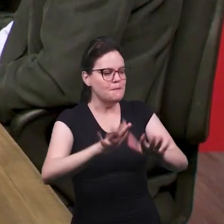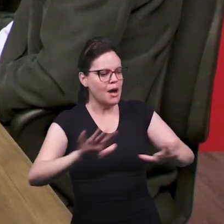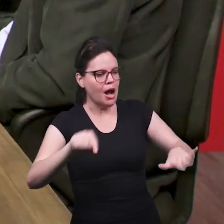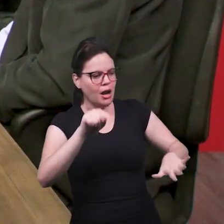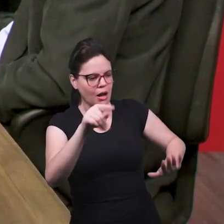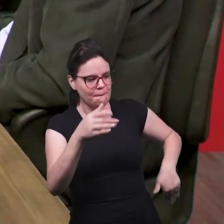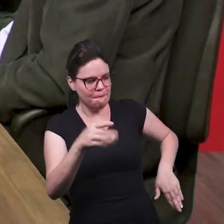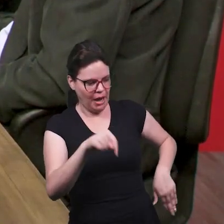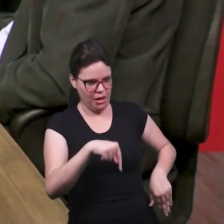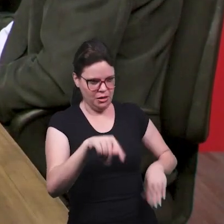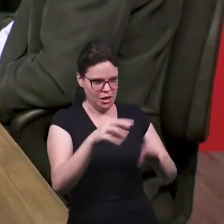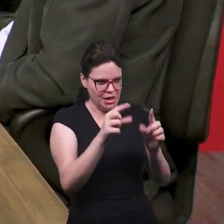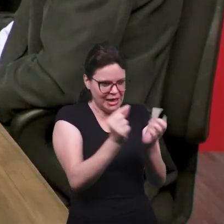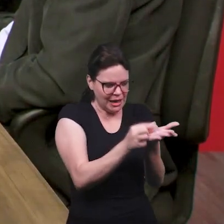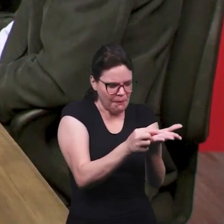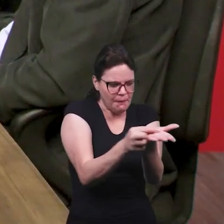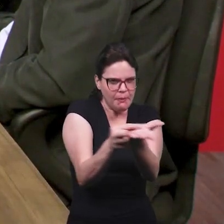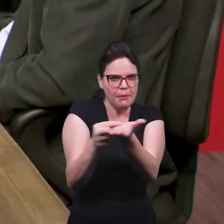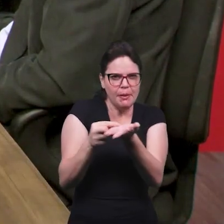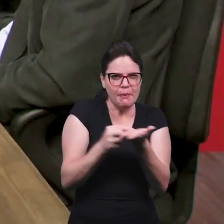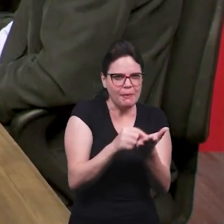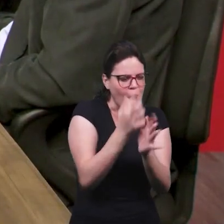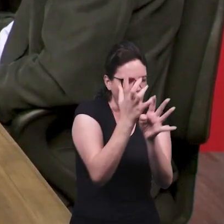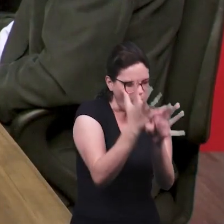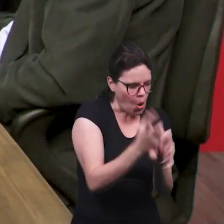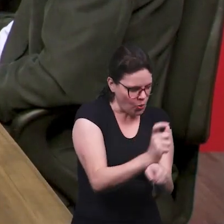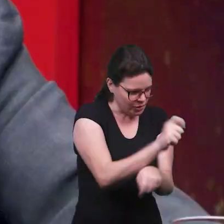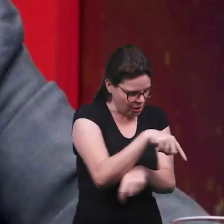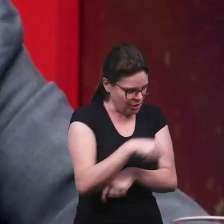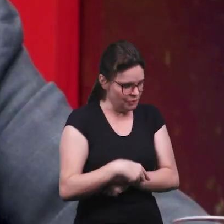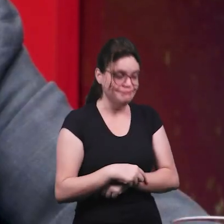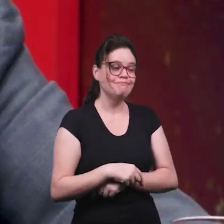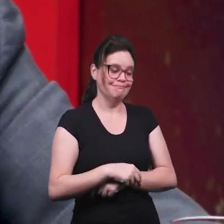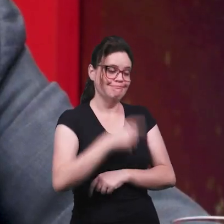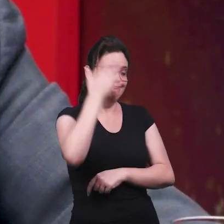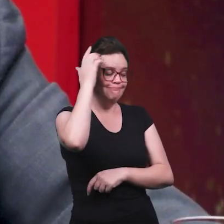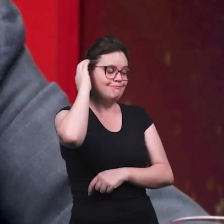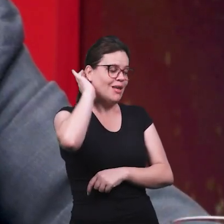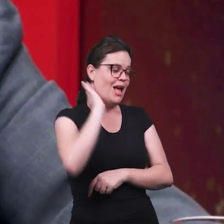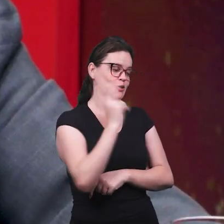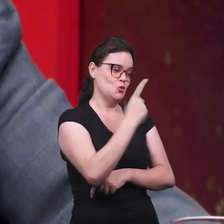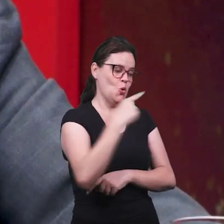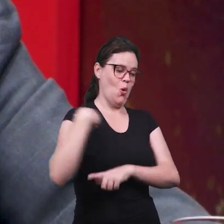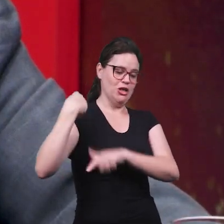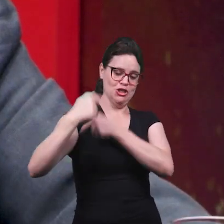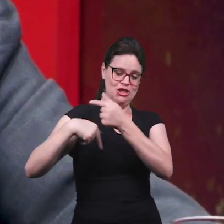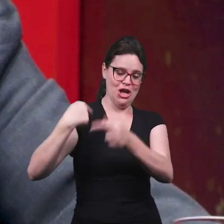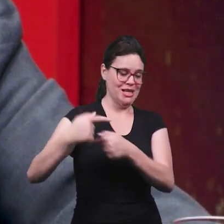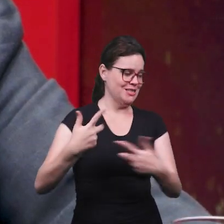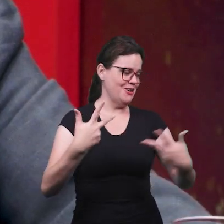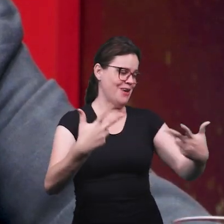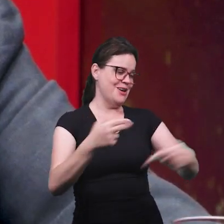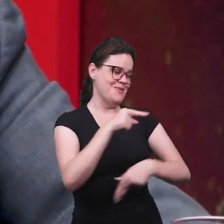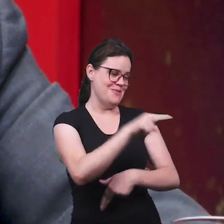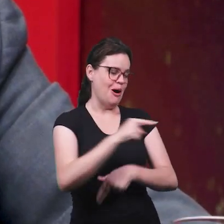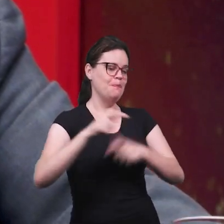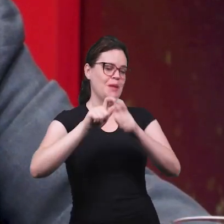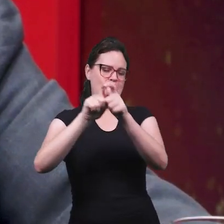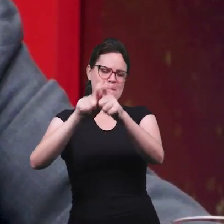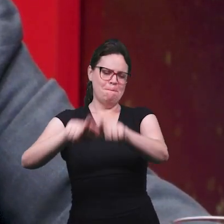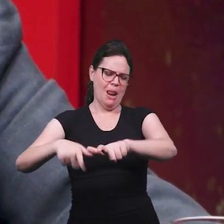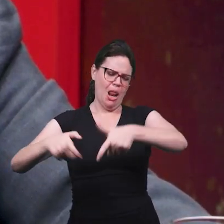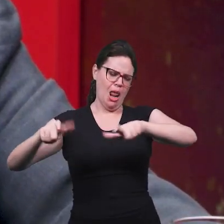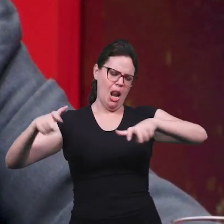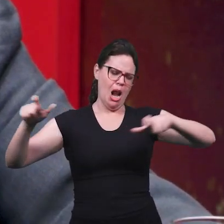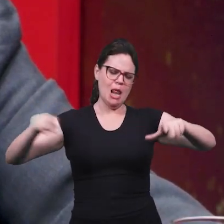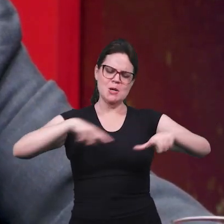contar cada grão? Então essa também será a sua descendência. E nós somos cordeiros com Cristo, também participantes da